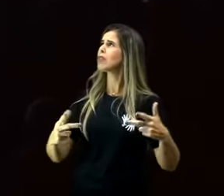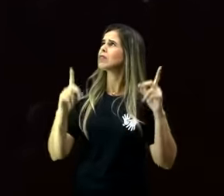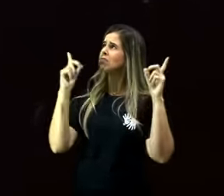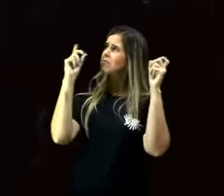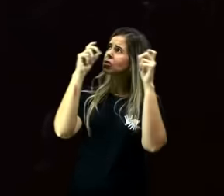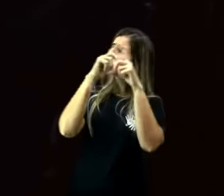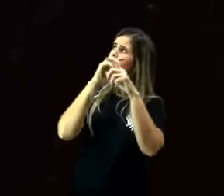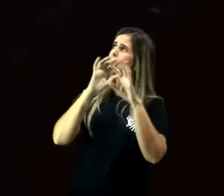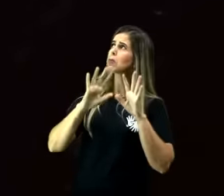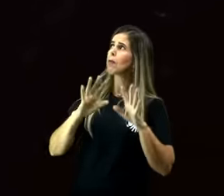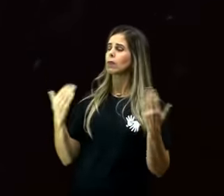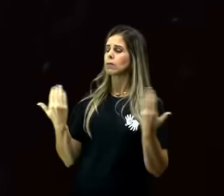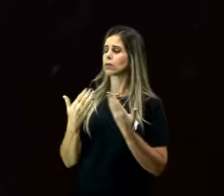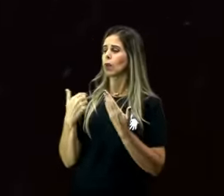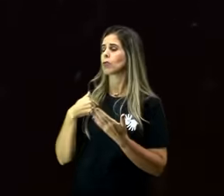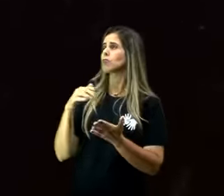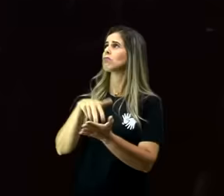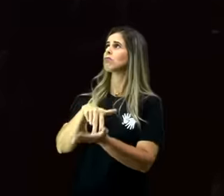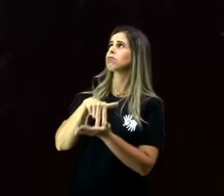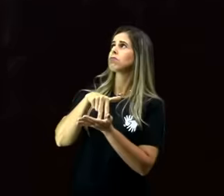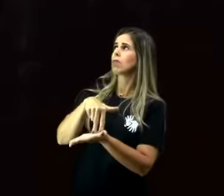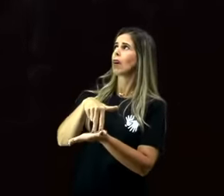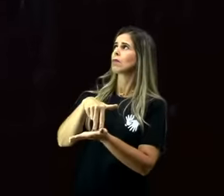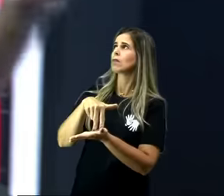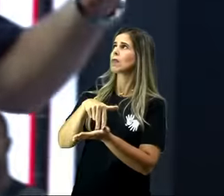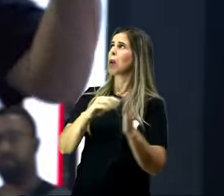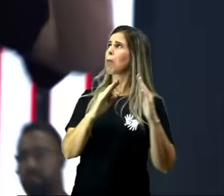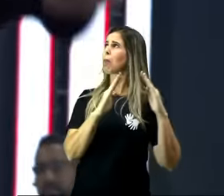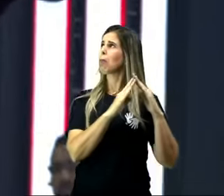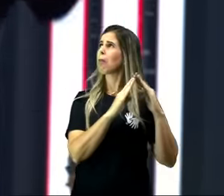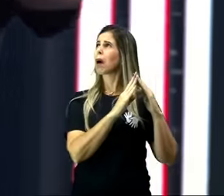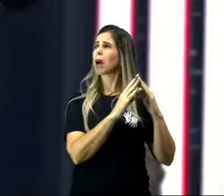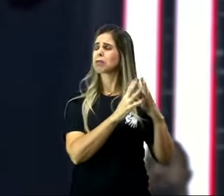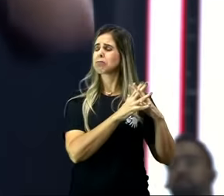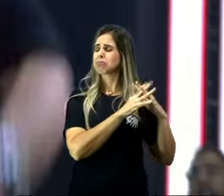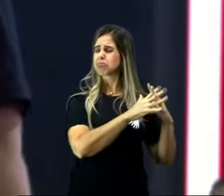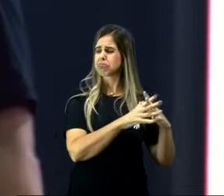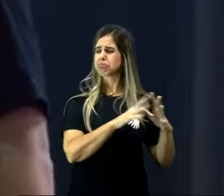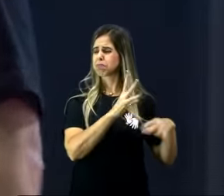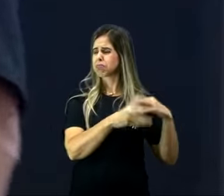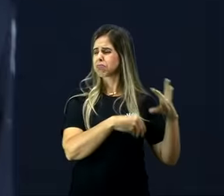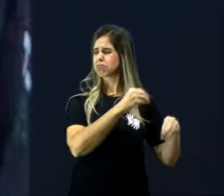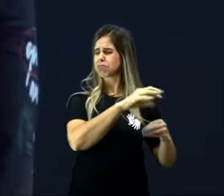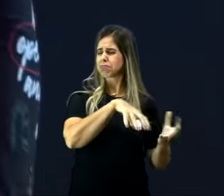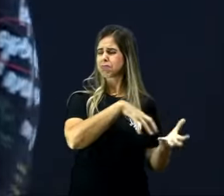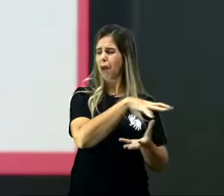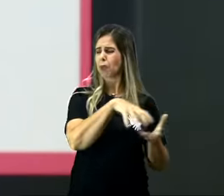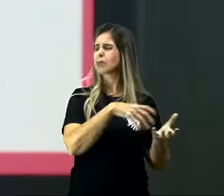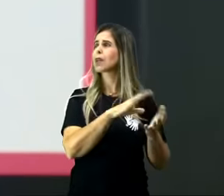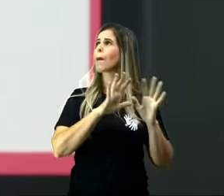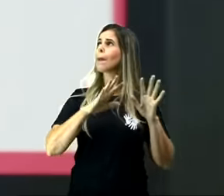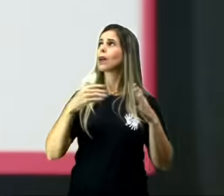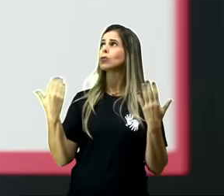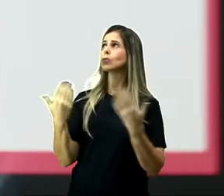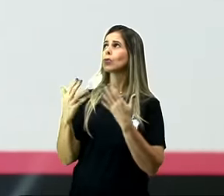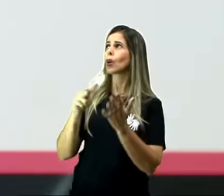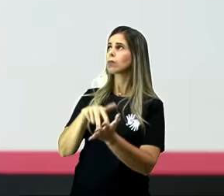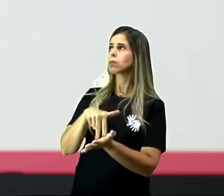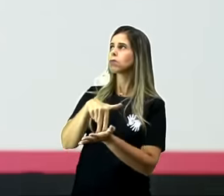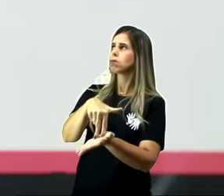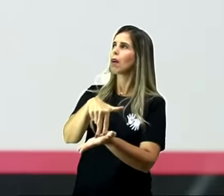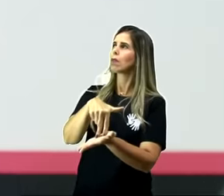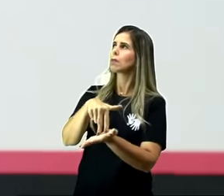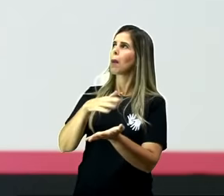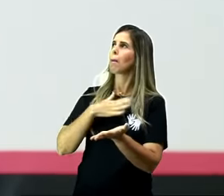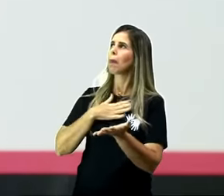me posicionar hoje. As coisas lá em casa têm que ser arrumadas mesmo. Então arruma, vamos embora. Eu estou me posicionando hoje. Eu estou me posicionando hoje pela minha casa,